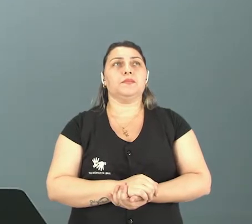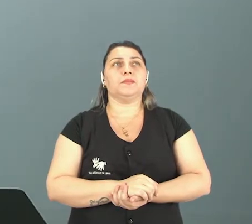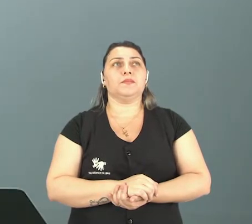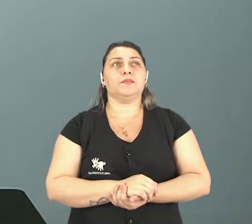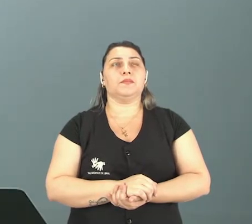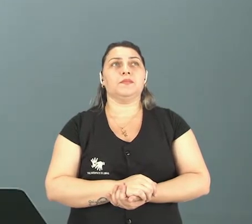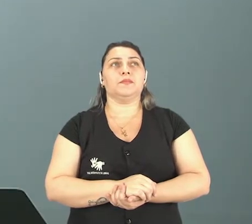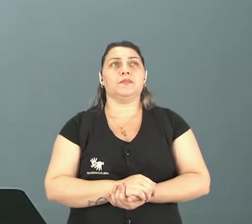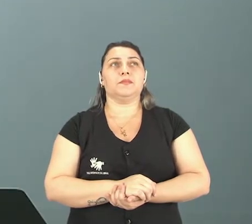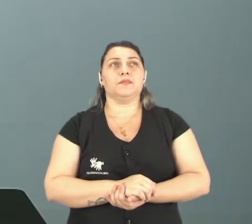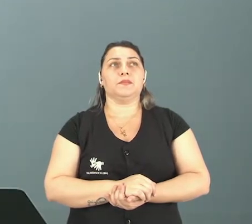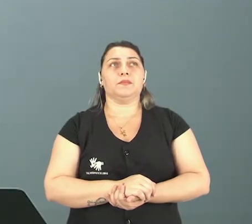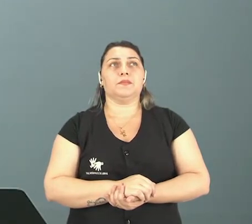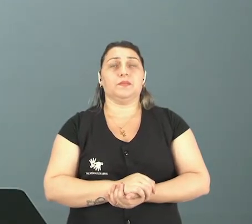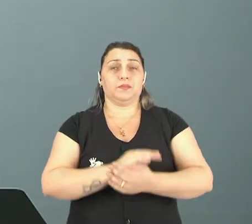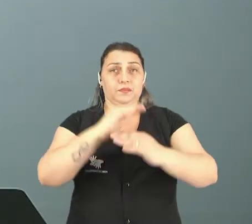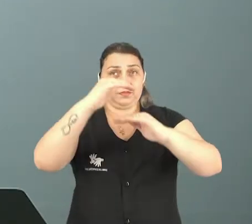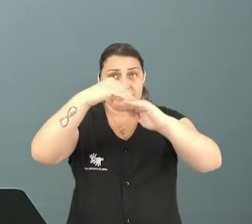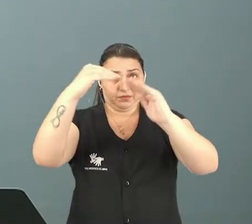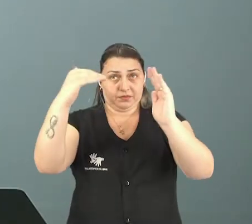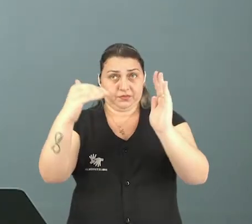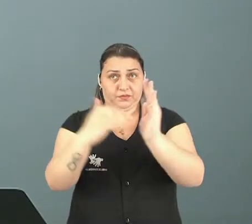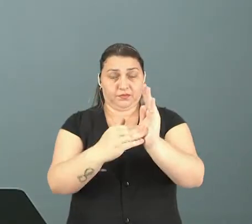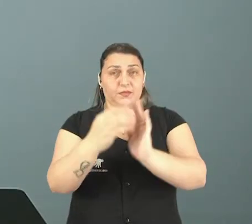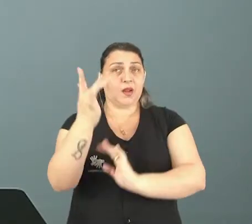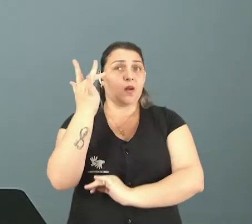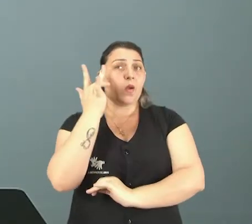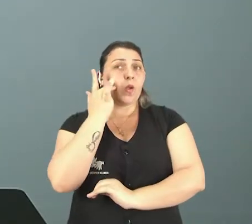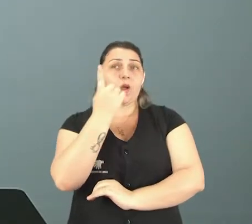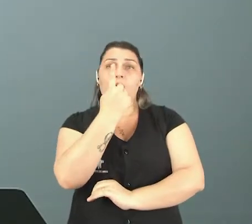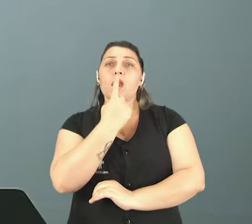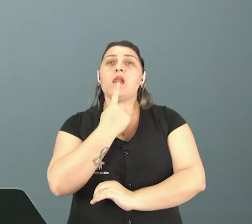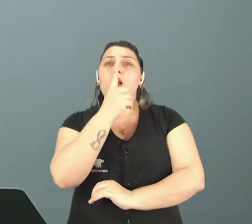Então, esse todo aqui, né? Era o pirulito.